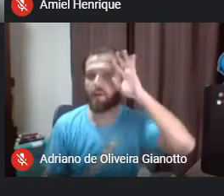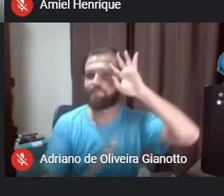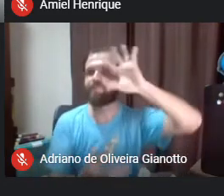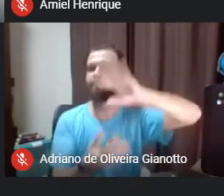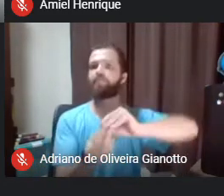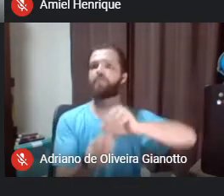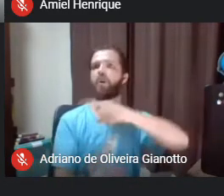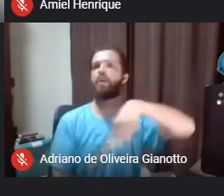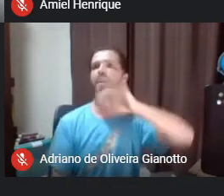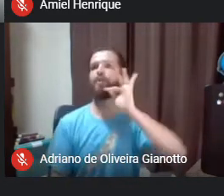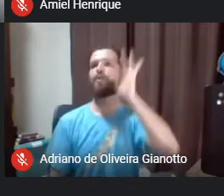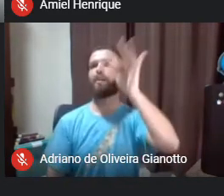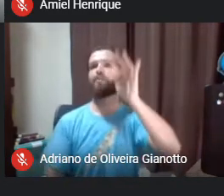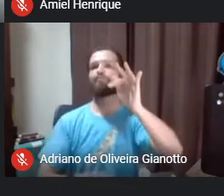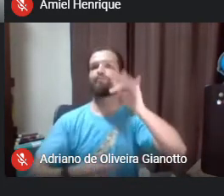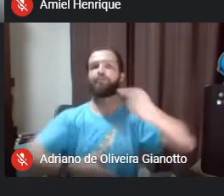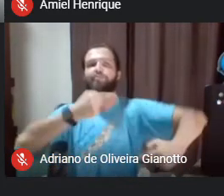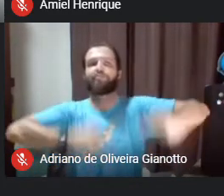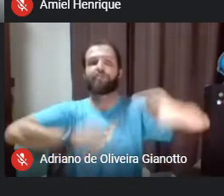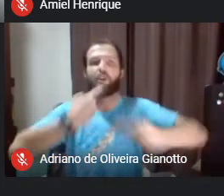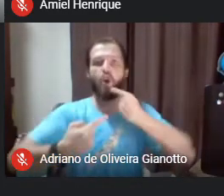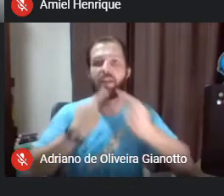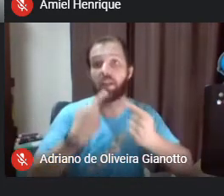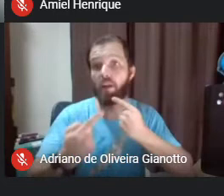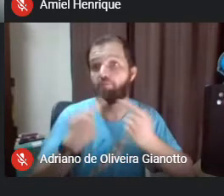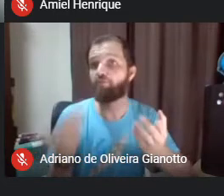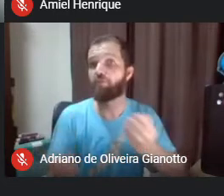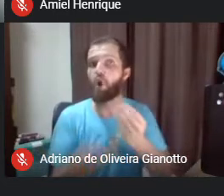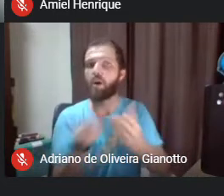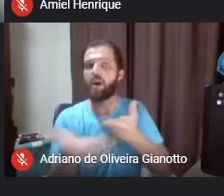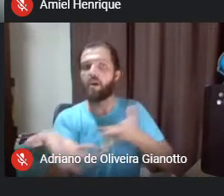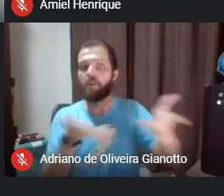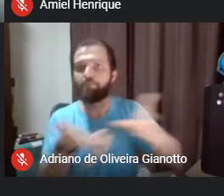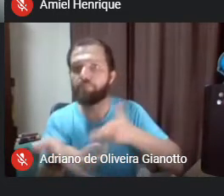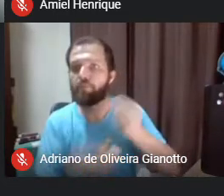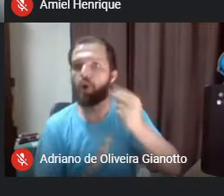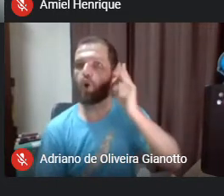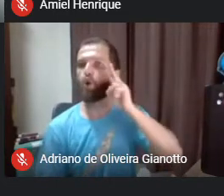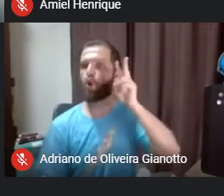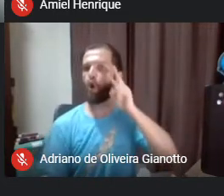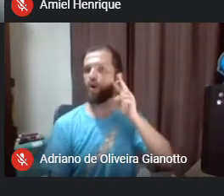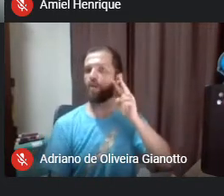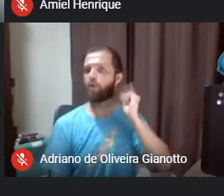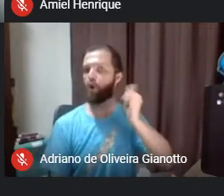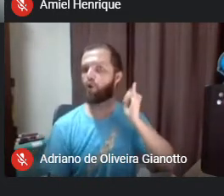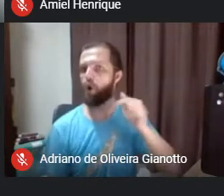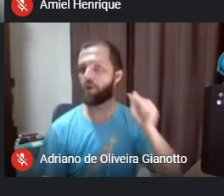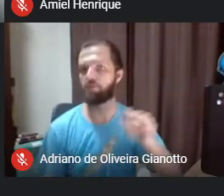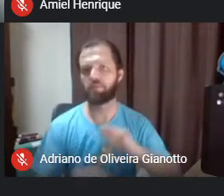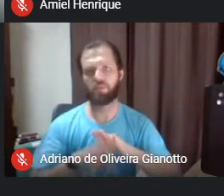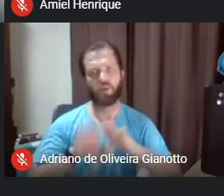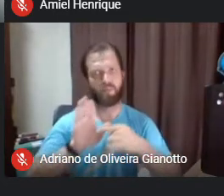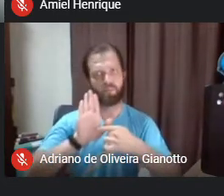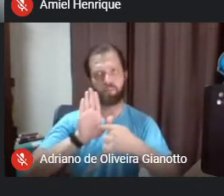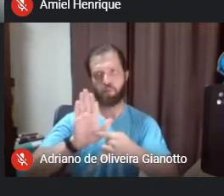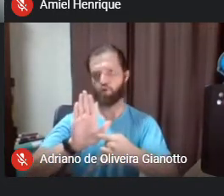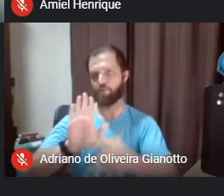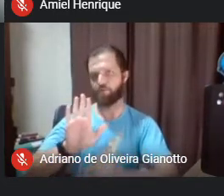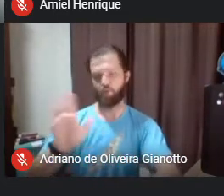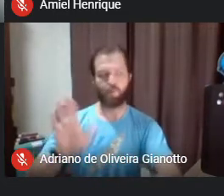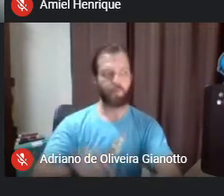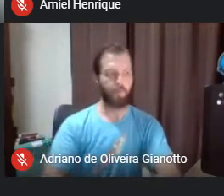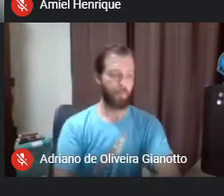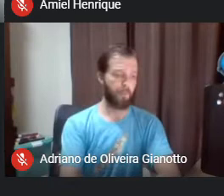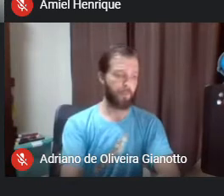gente, para vocês, só para vocês terem uma basezinha, e depois nós vamos abrir aí para um debate, para uma discussão,